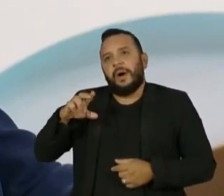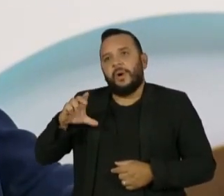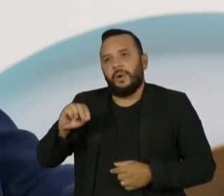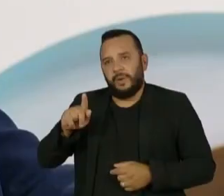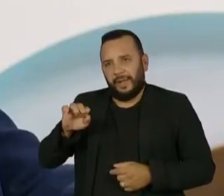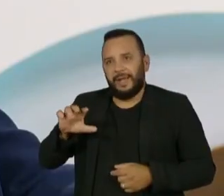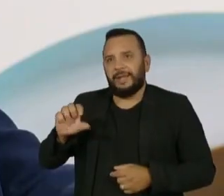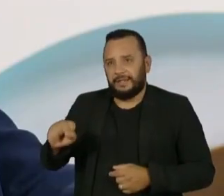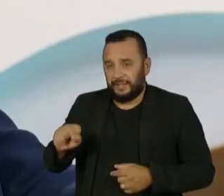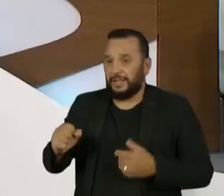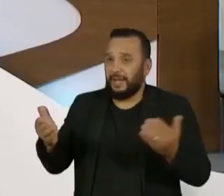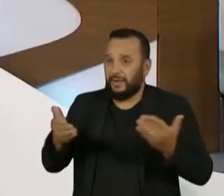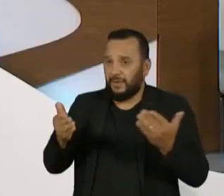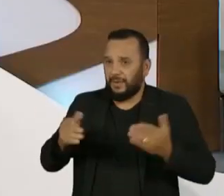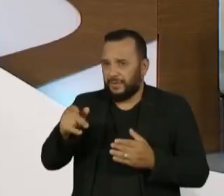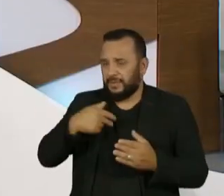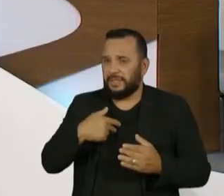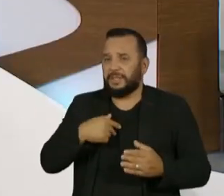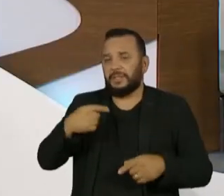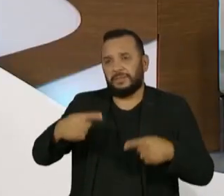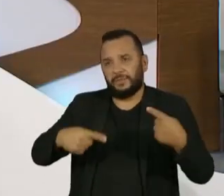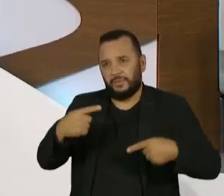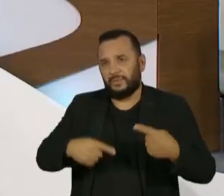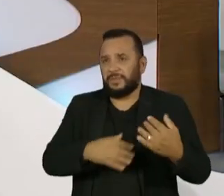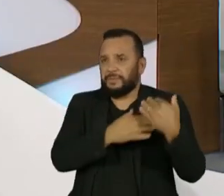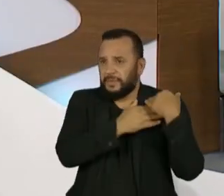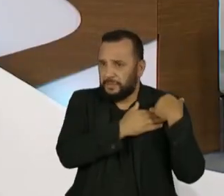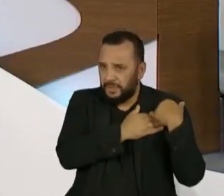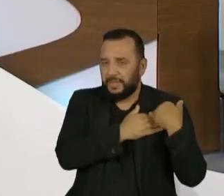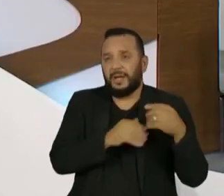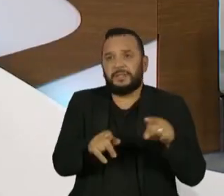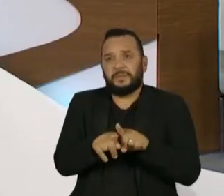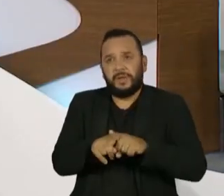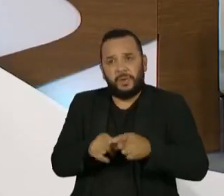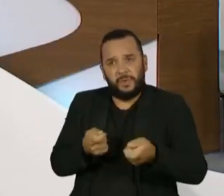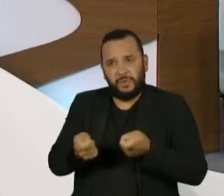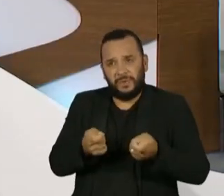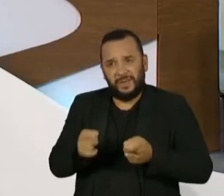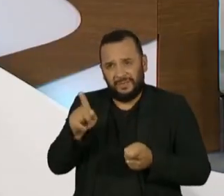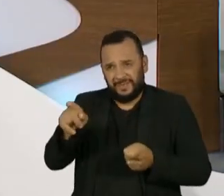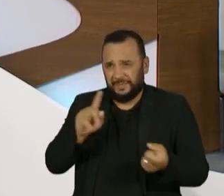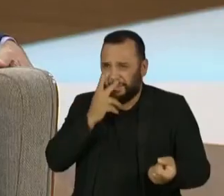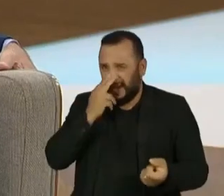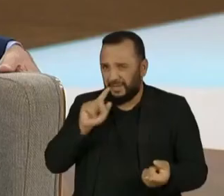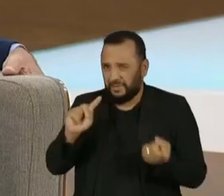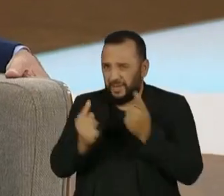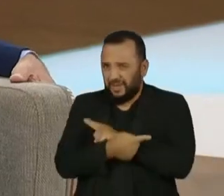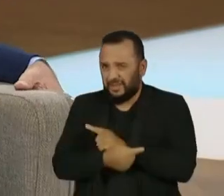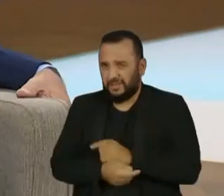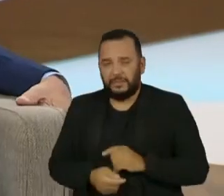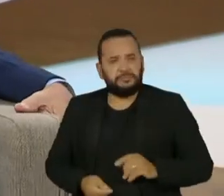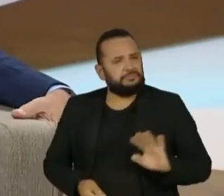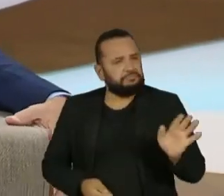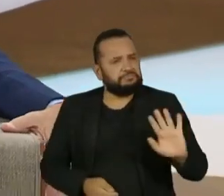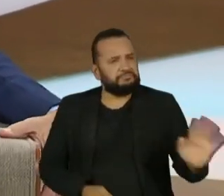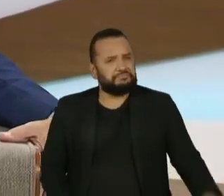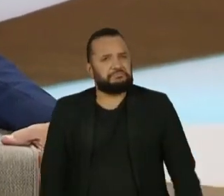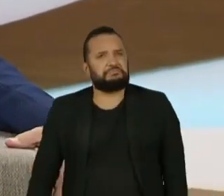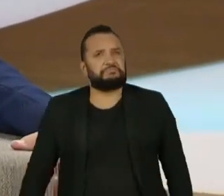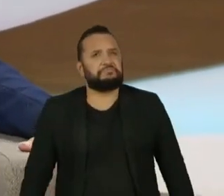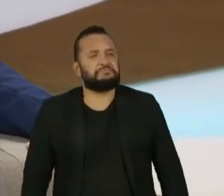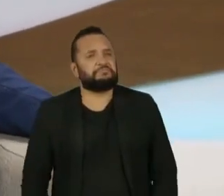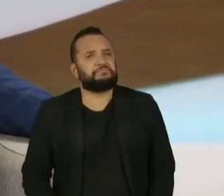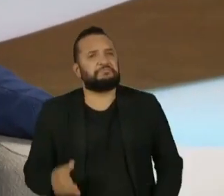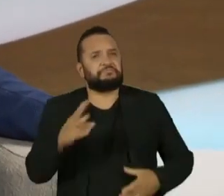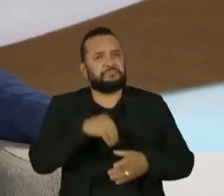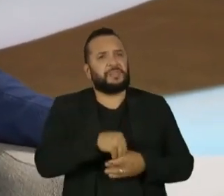de responsabilidade e austeridade. Não é uma incoerência na biografia do senhor? De jeito nenhum. Eu quero lembrar você que dentro